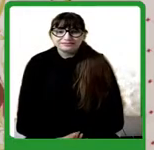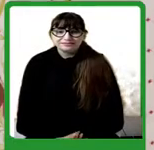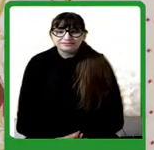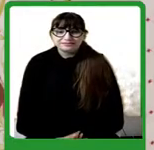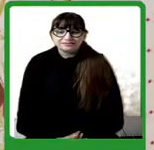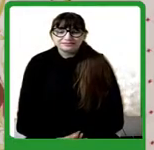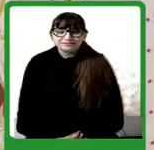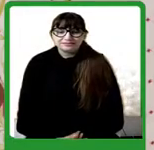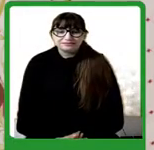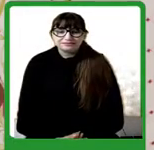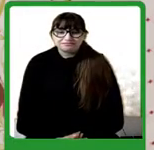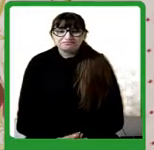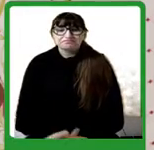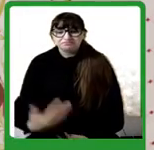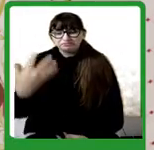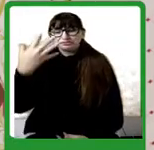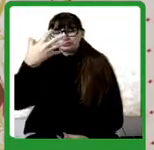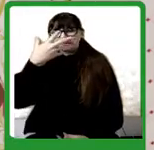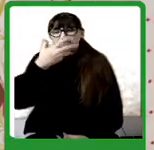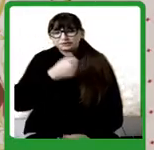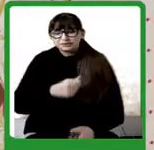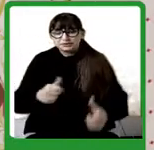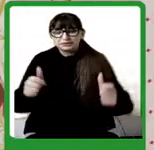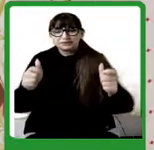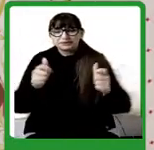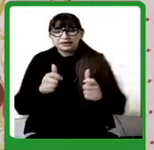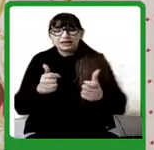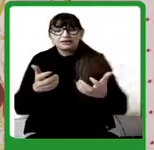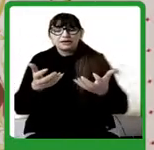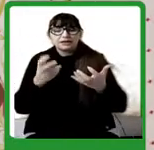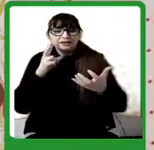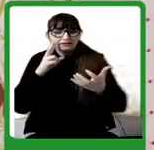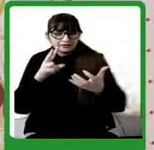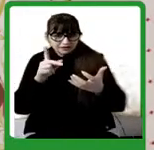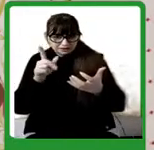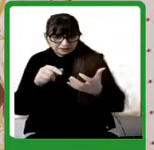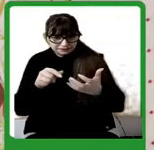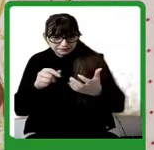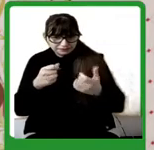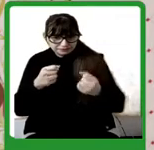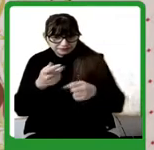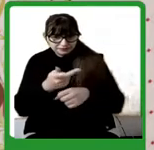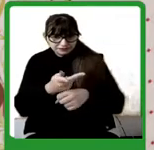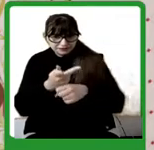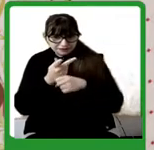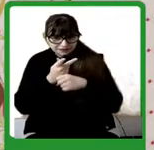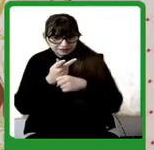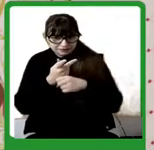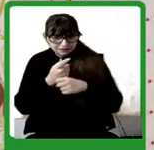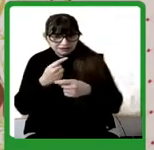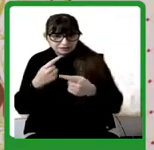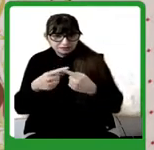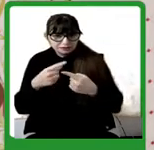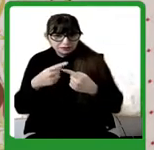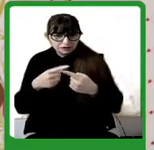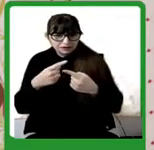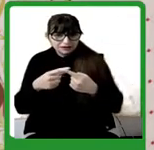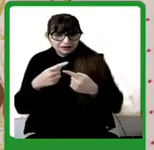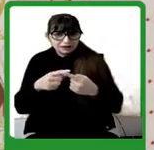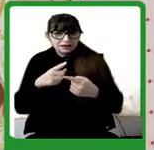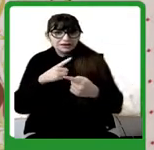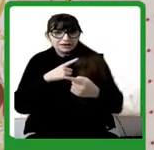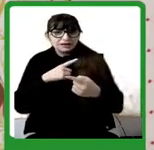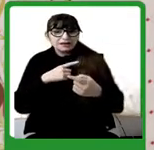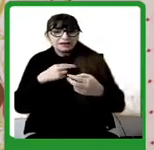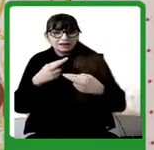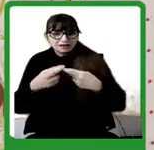Muito bonito o lugar de vocês aqui. Eu queria ver, é contigo que eu precisava um financiamento. Que eu tô pra reformar o